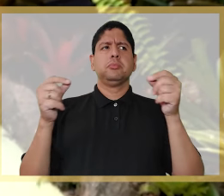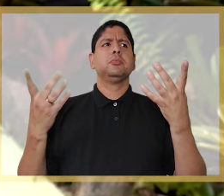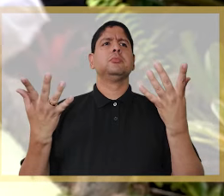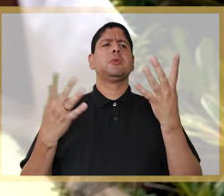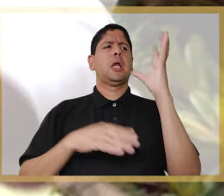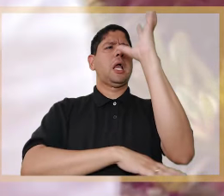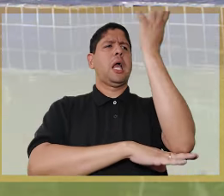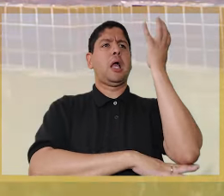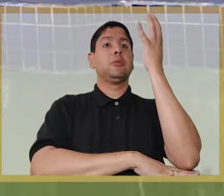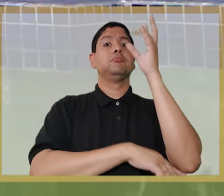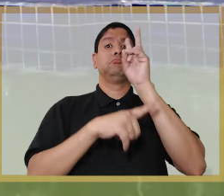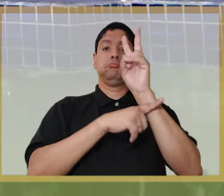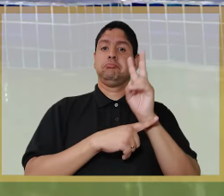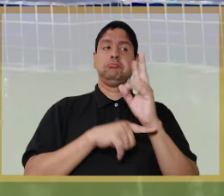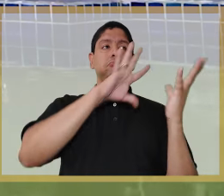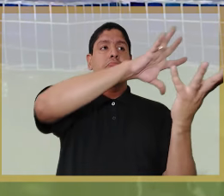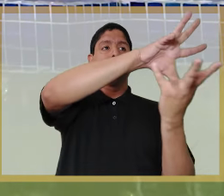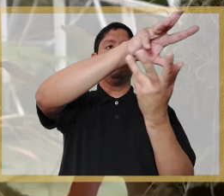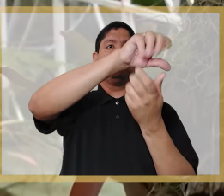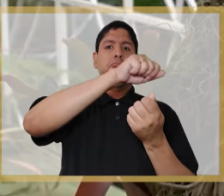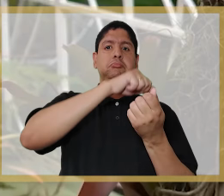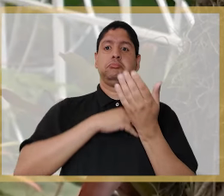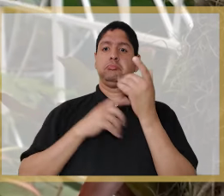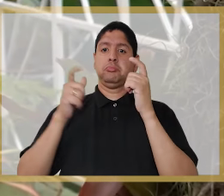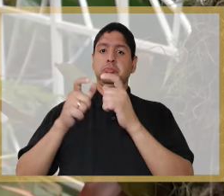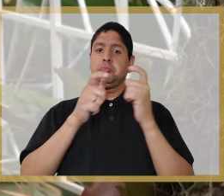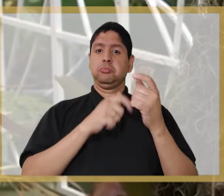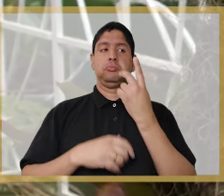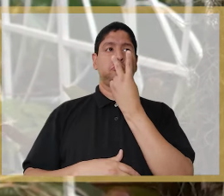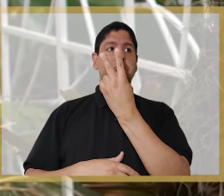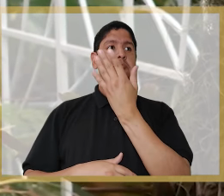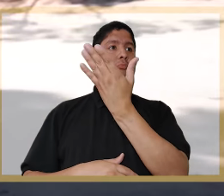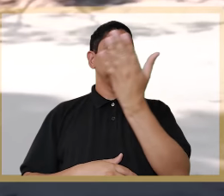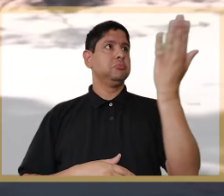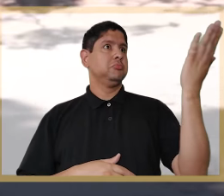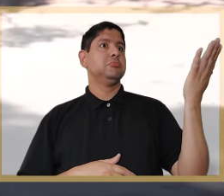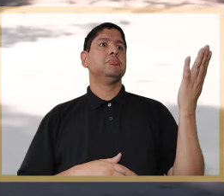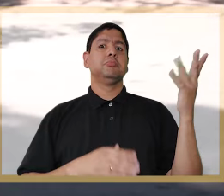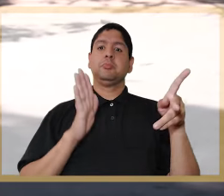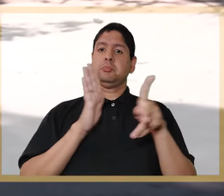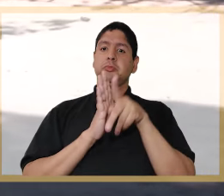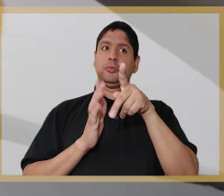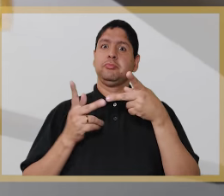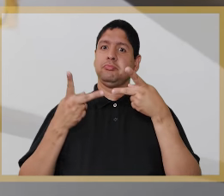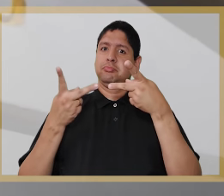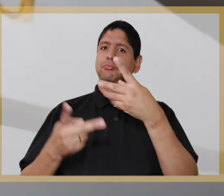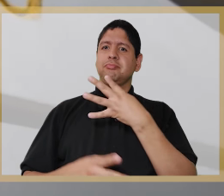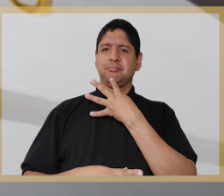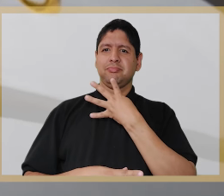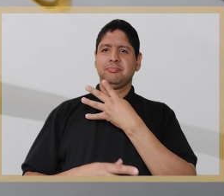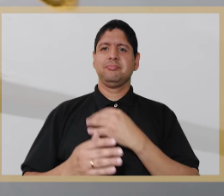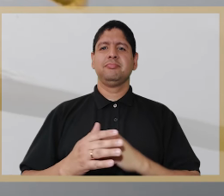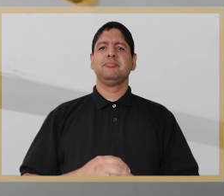inteiro que vem para cá. Os bromeliários e os orquidários são paradas obrigatórias.